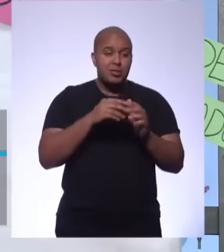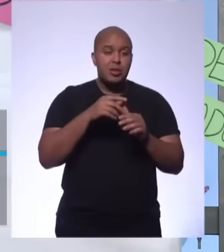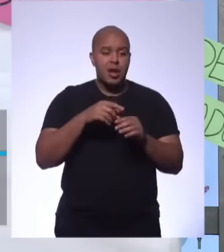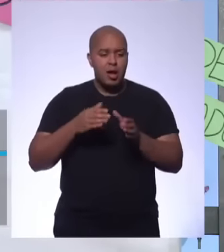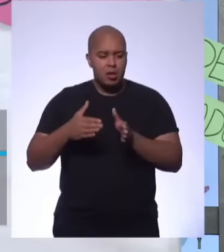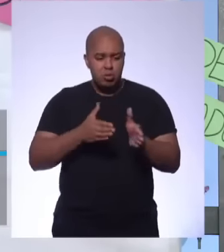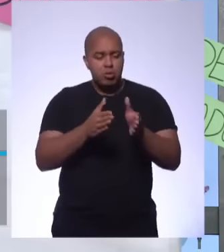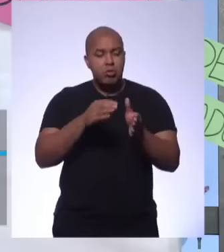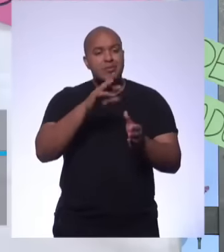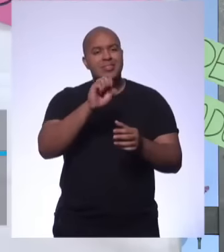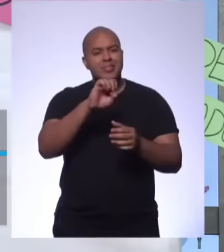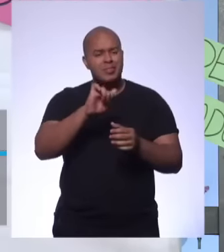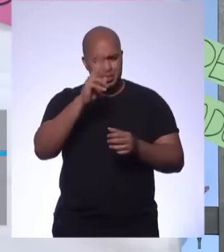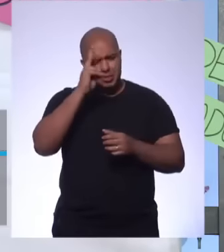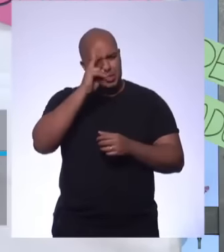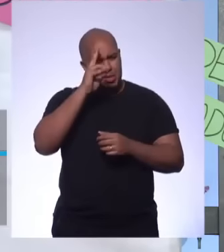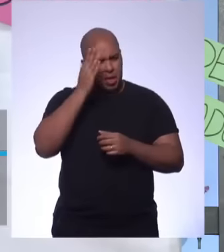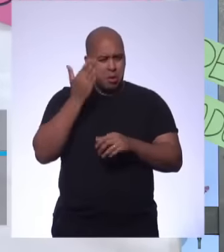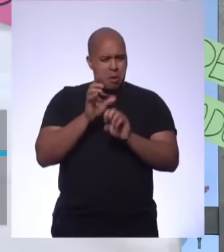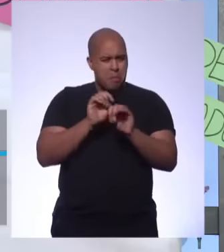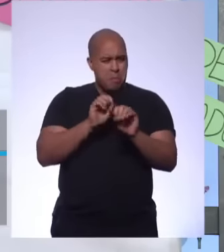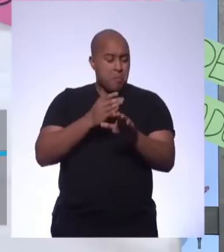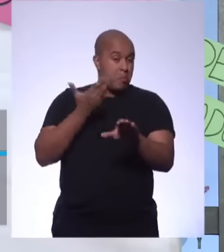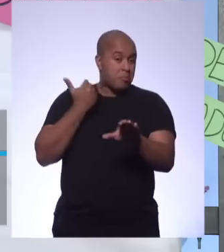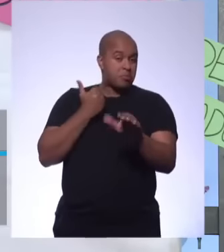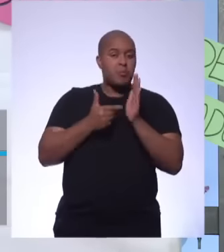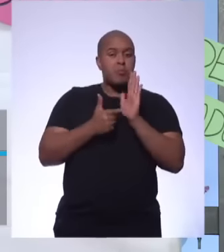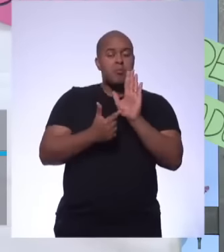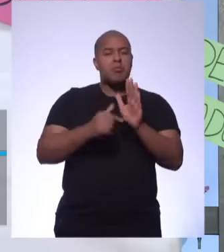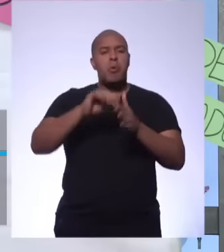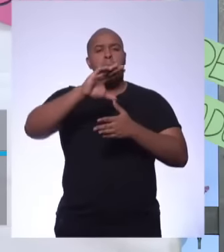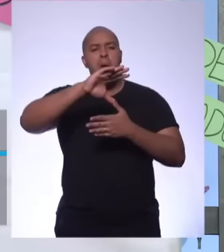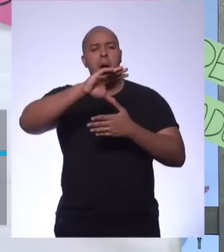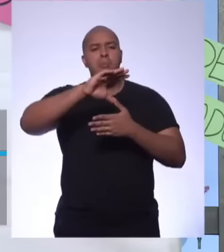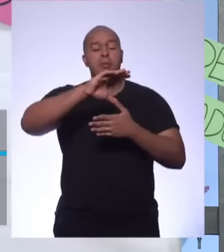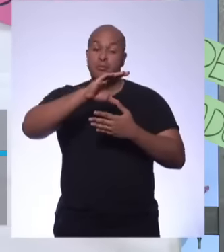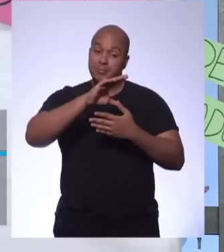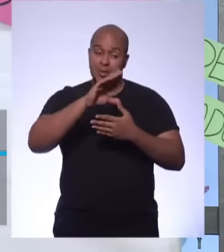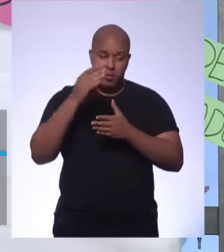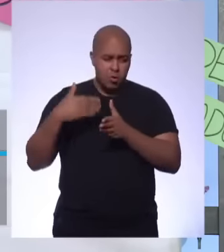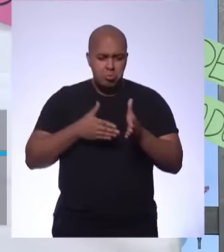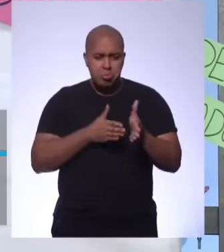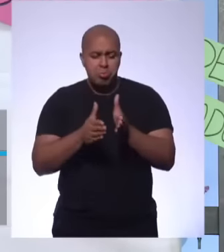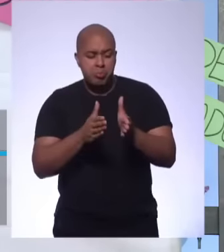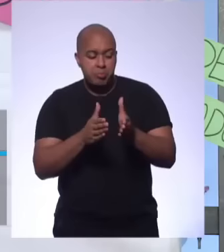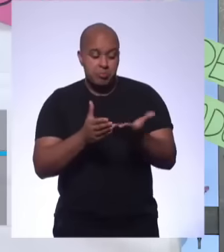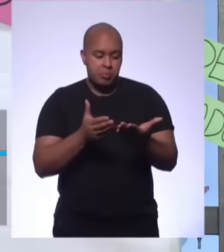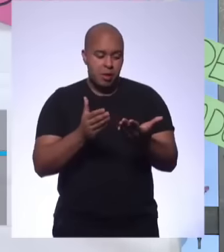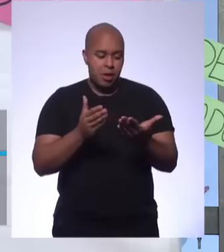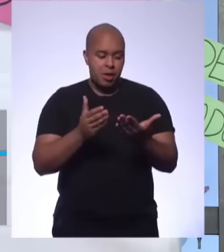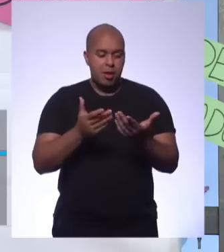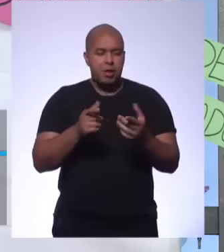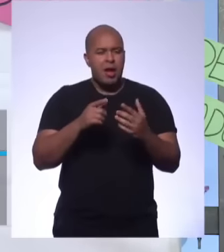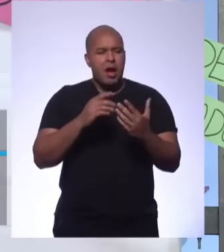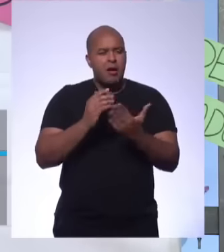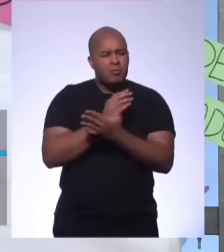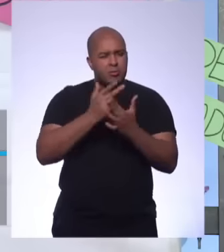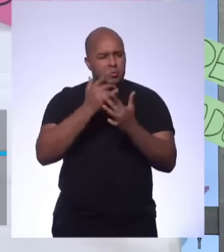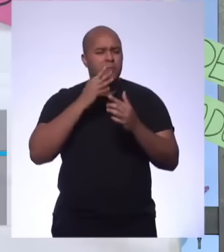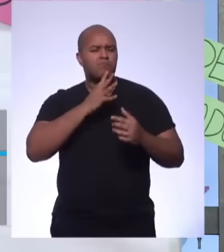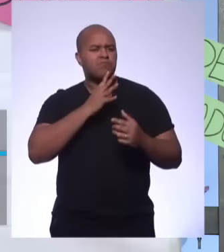Vocês se lembram, numas aulas anteriores, que eu mostrei, inclusive, um mapa da Rota da Seda? Então, eles foram por lá. Muito do que foi